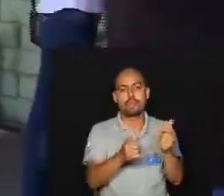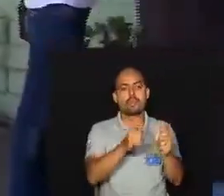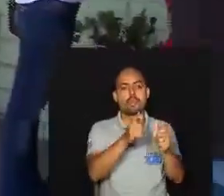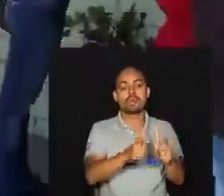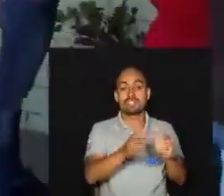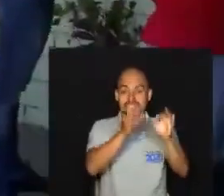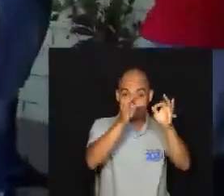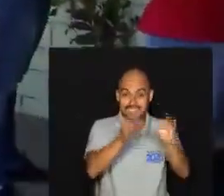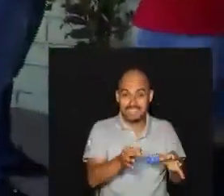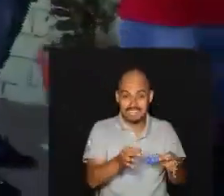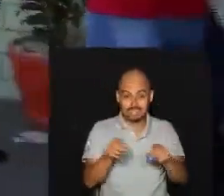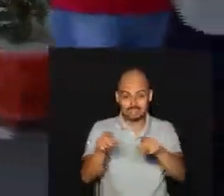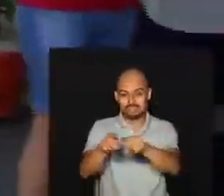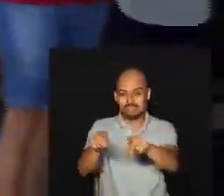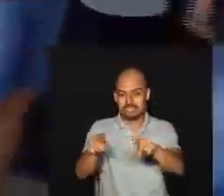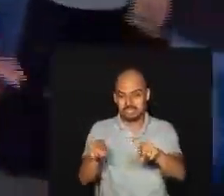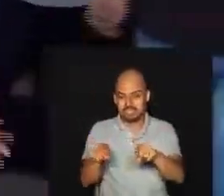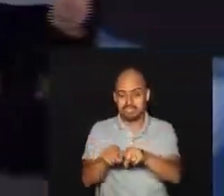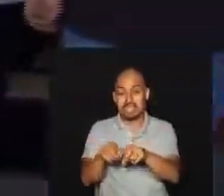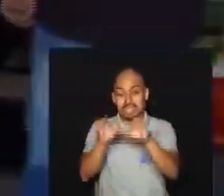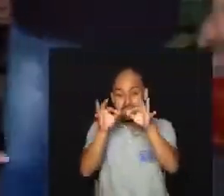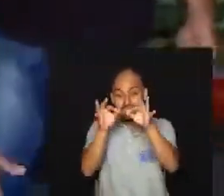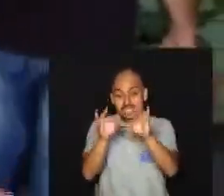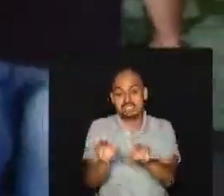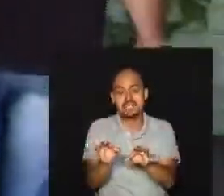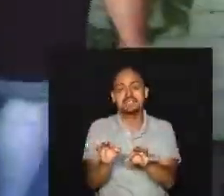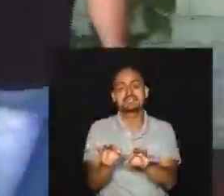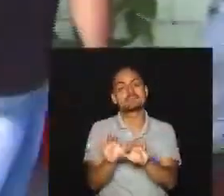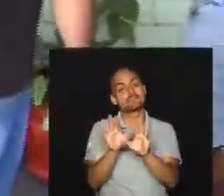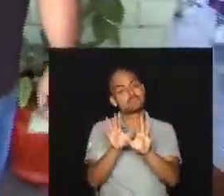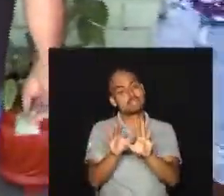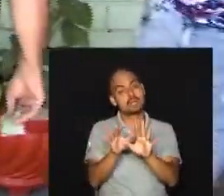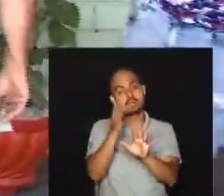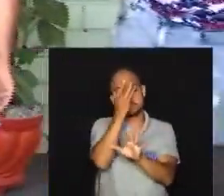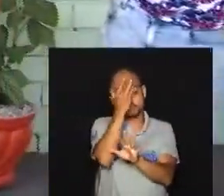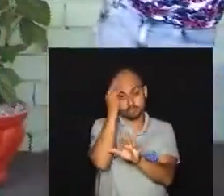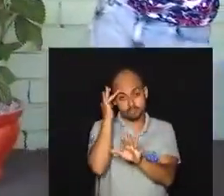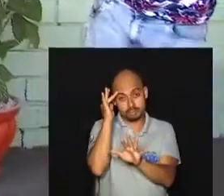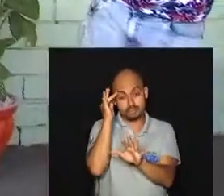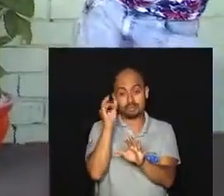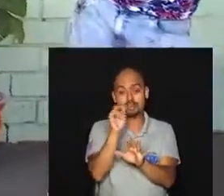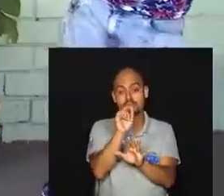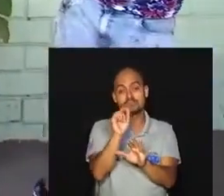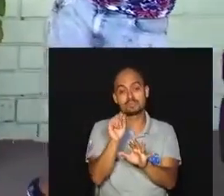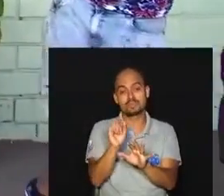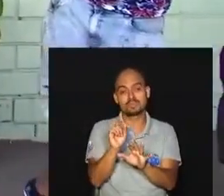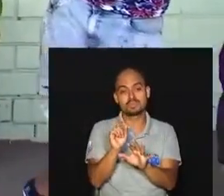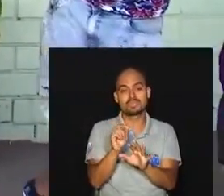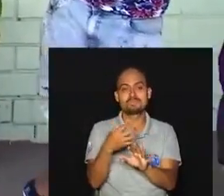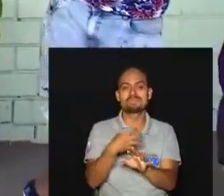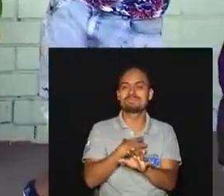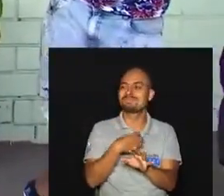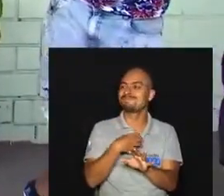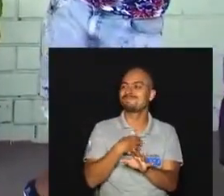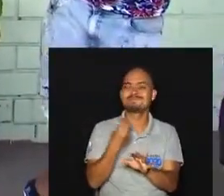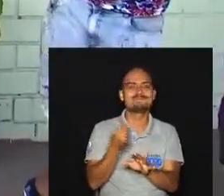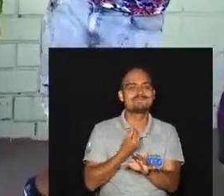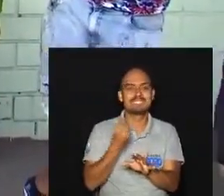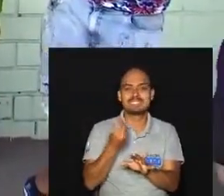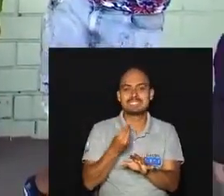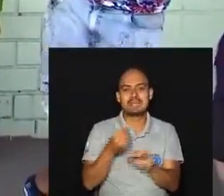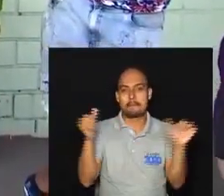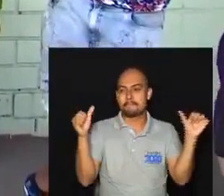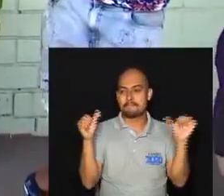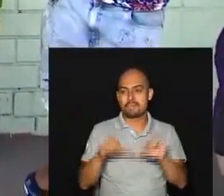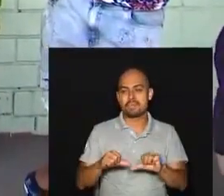a sala correta que o eleitor deve ir. Então as pessoas estão aqui, de certa forma, muito descontentes. A gente ouviu a